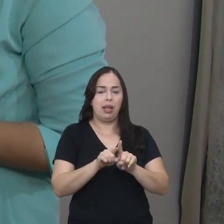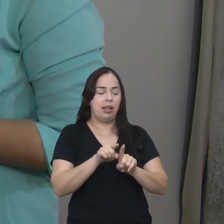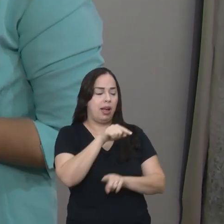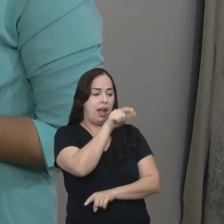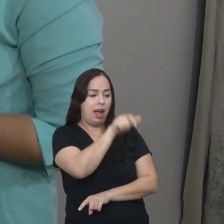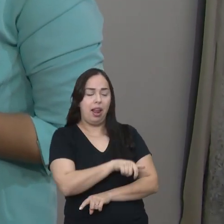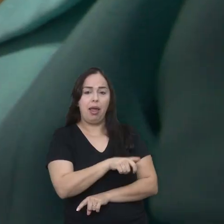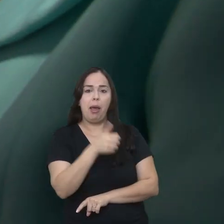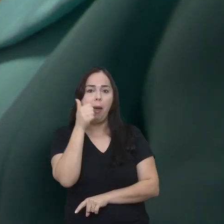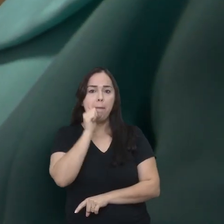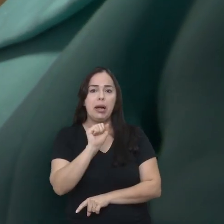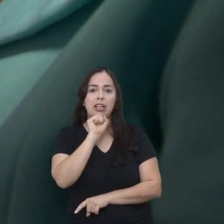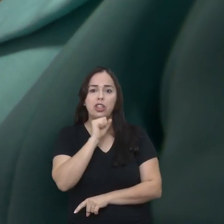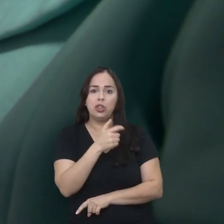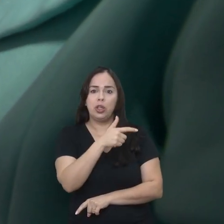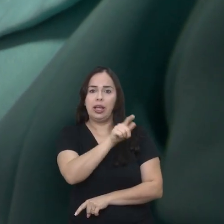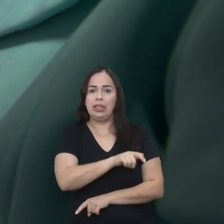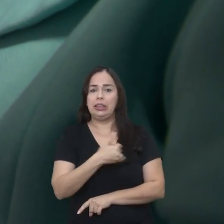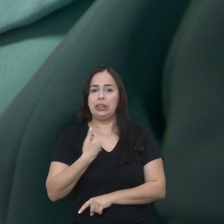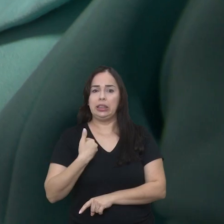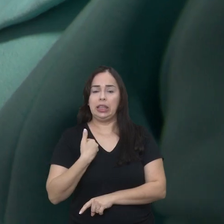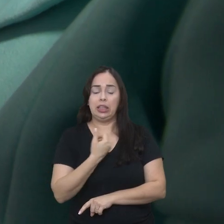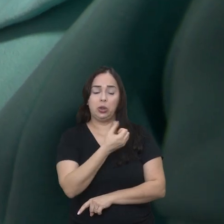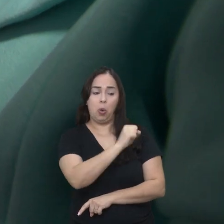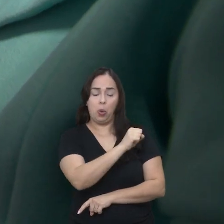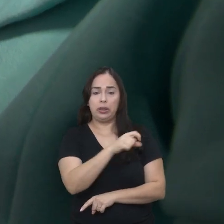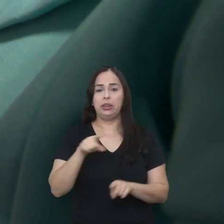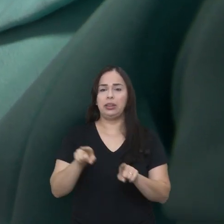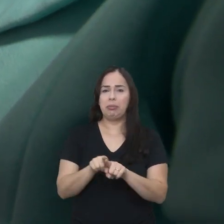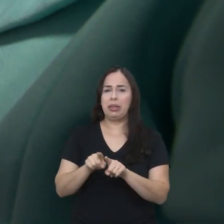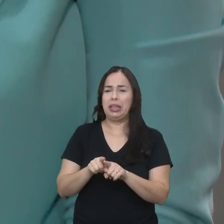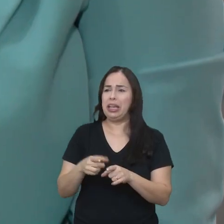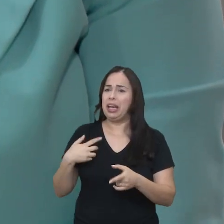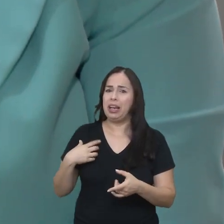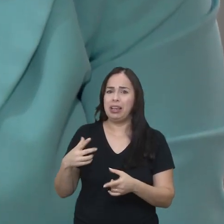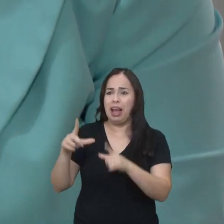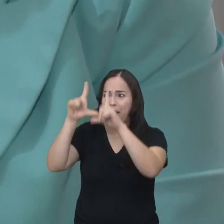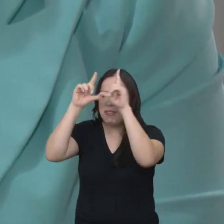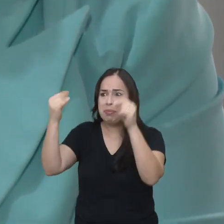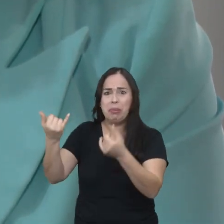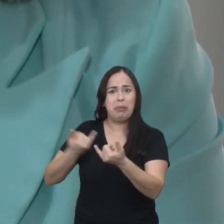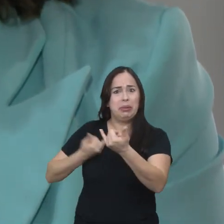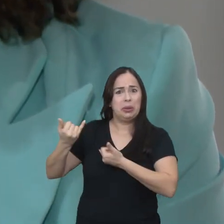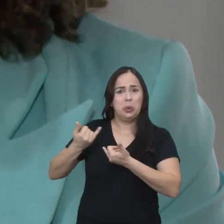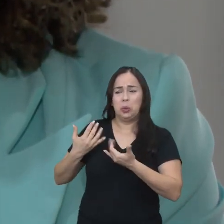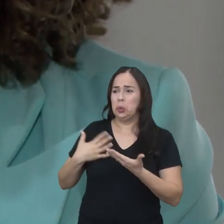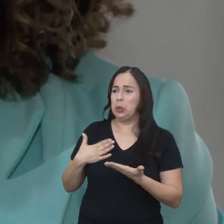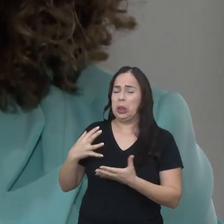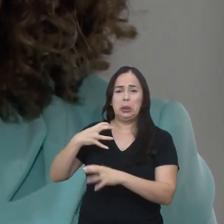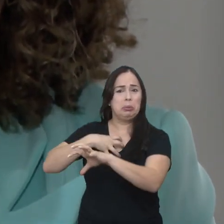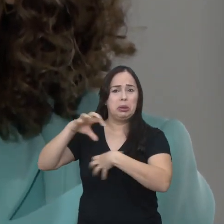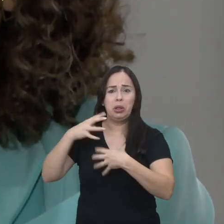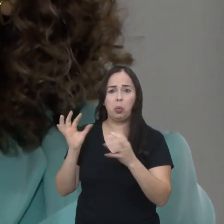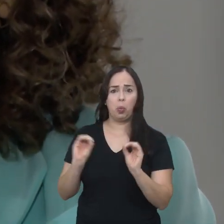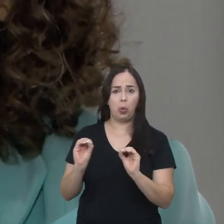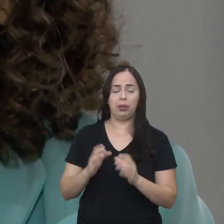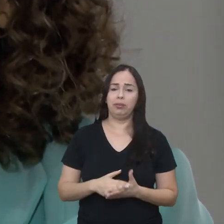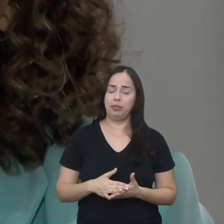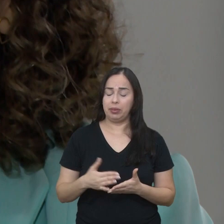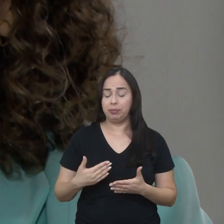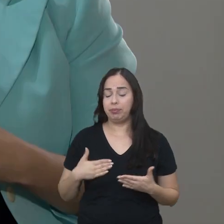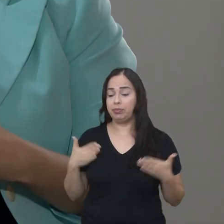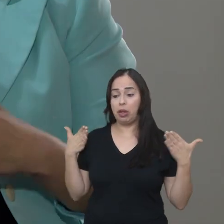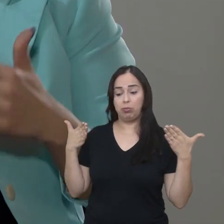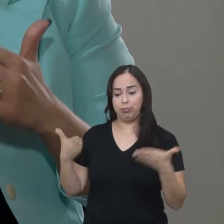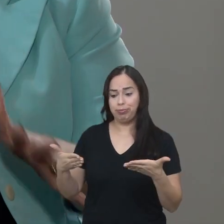que a mãe também de um menino de 8 anos lamenta a falta de cuidado das Enfermeiras ao dar a notícia da morte do segundo